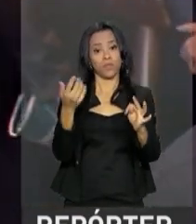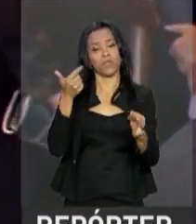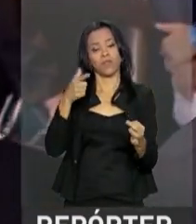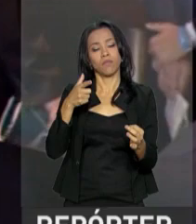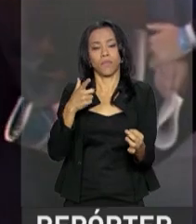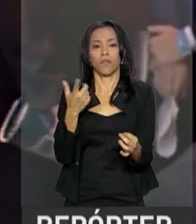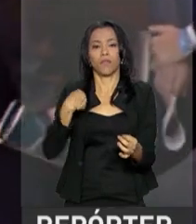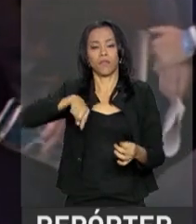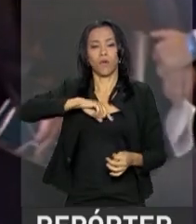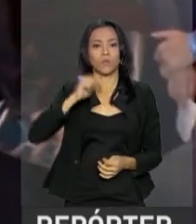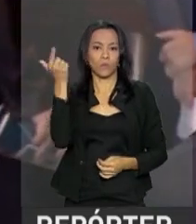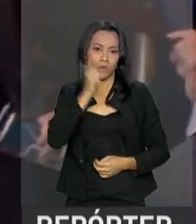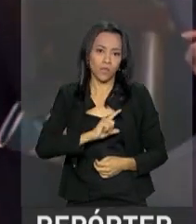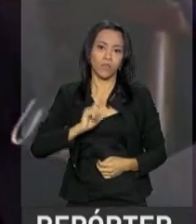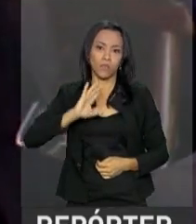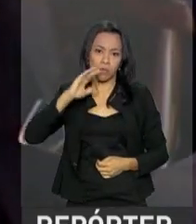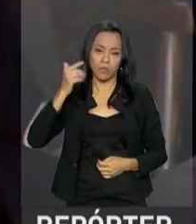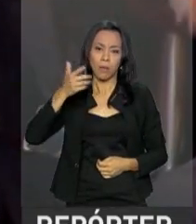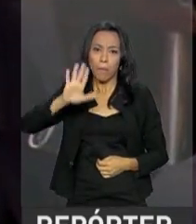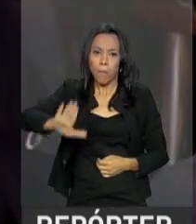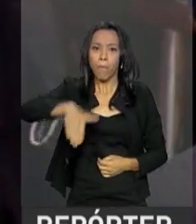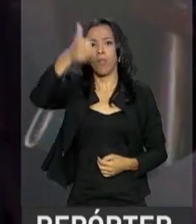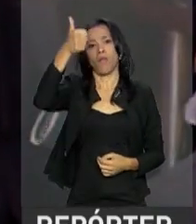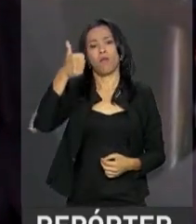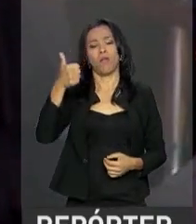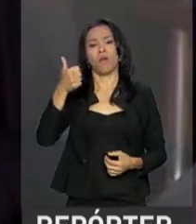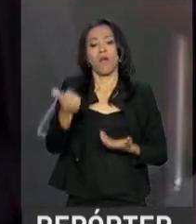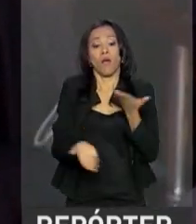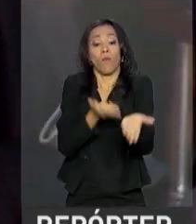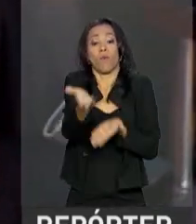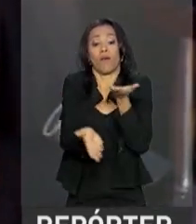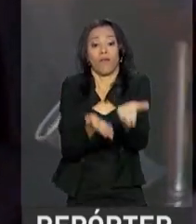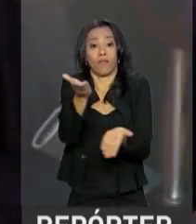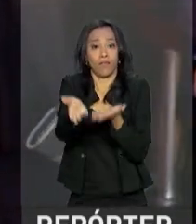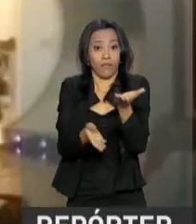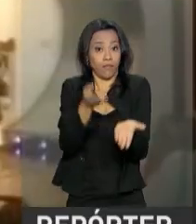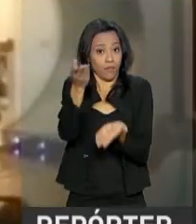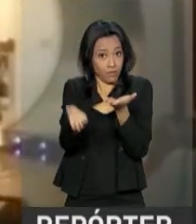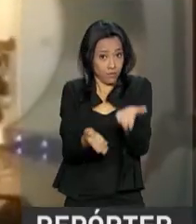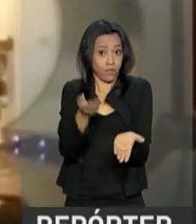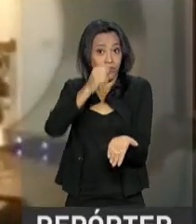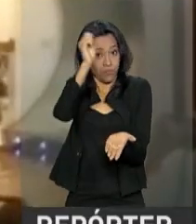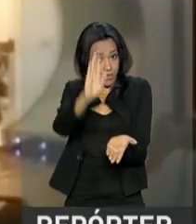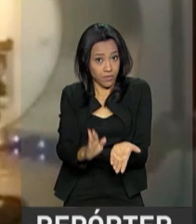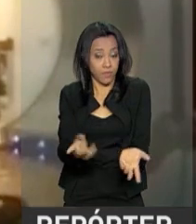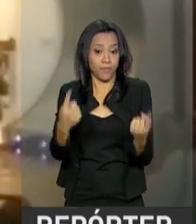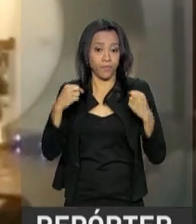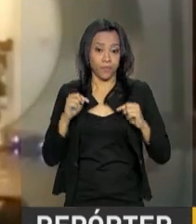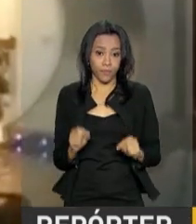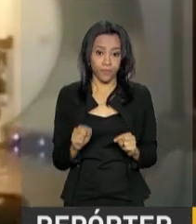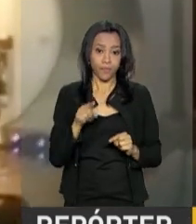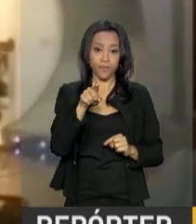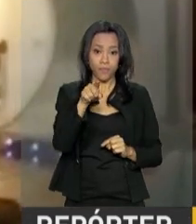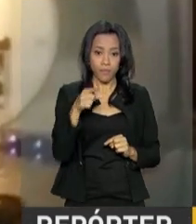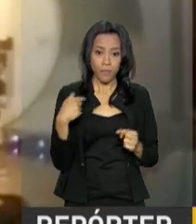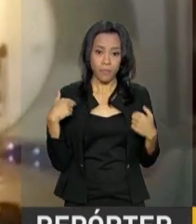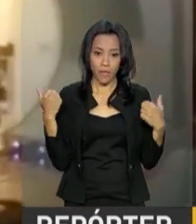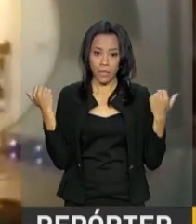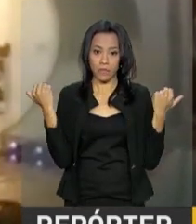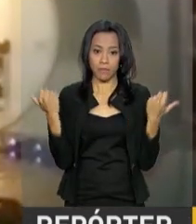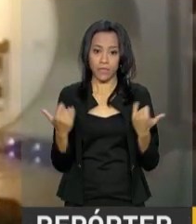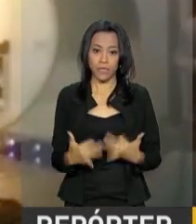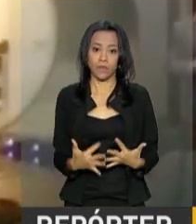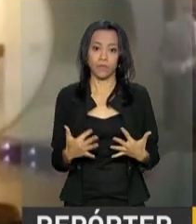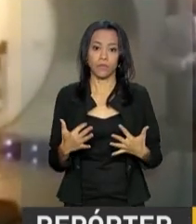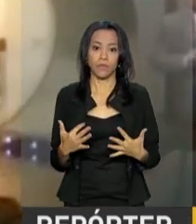mais nós possamos melhorar a qualidade da prestação de serviço no Brasil. Como houve um deságio